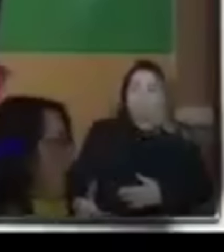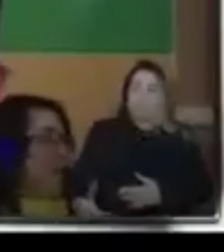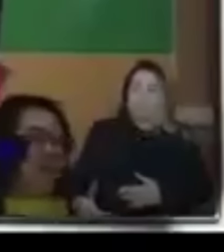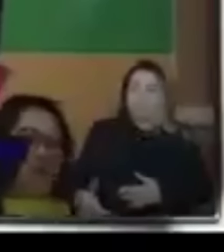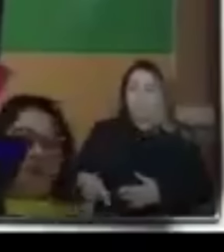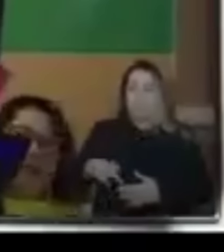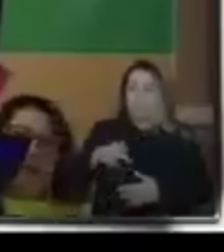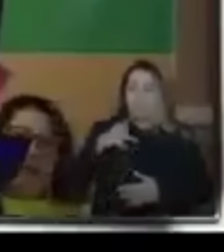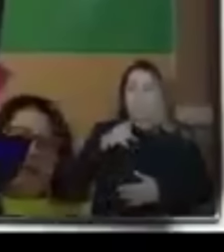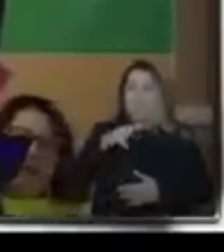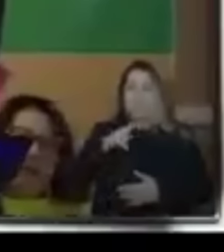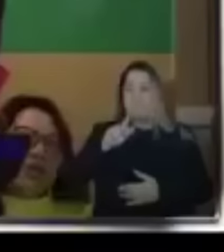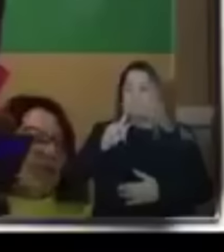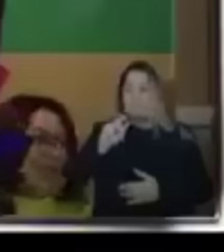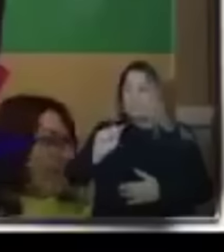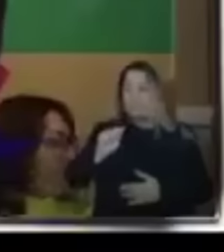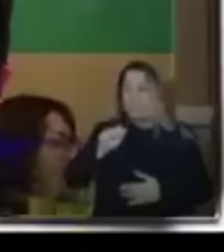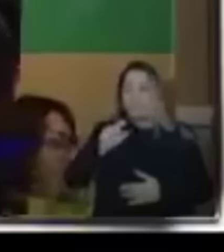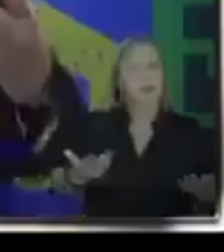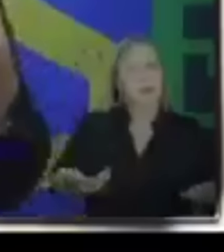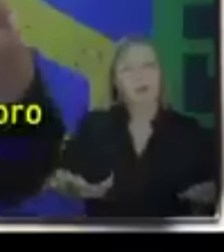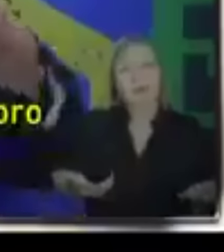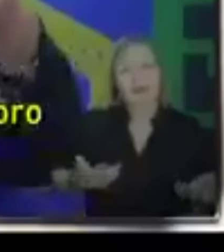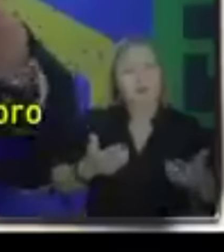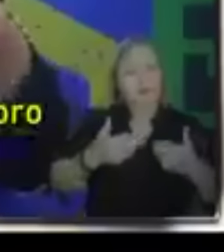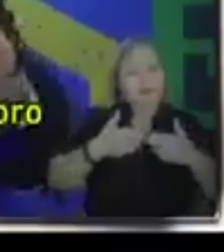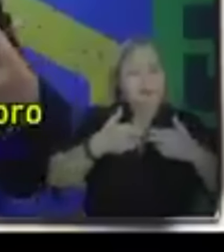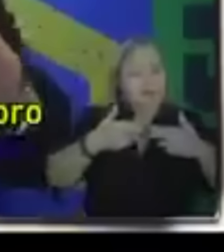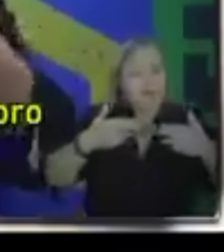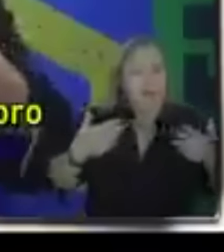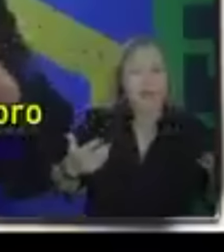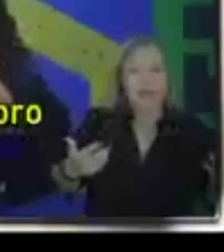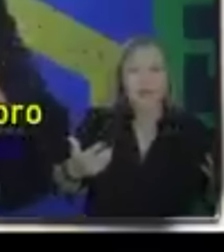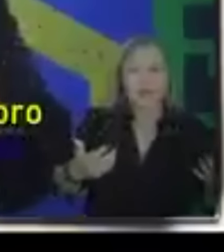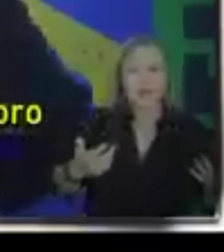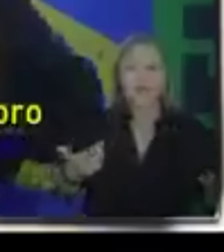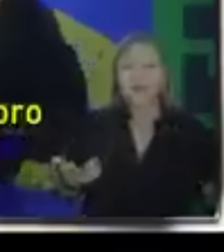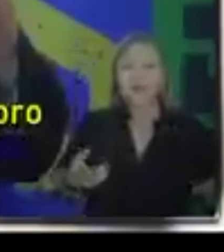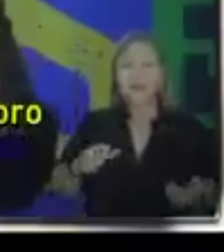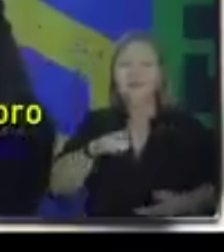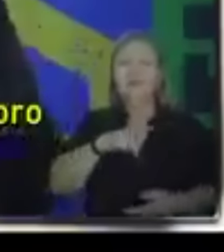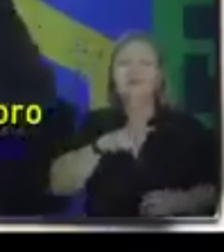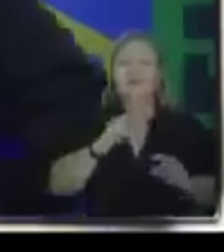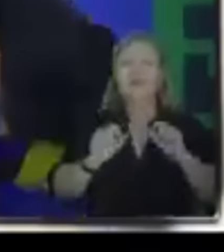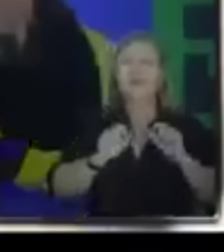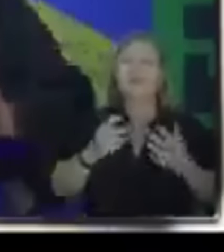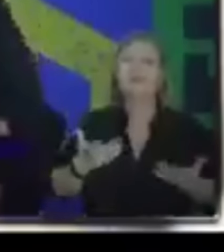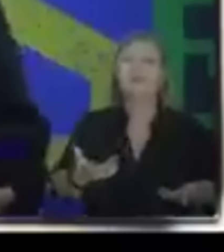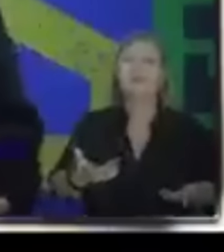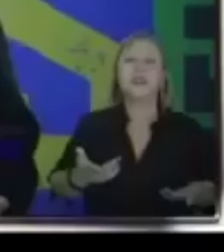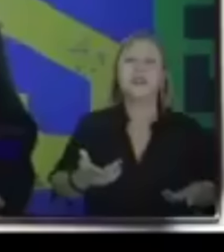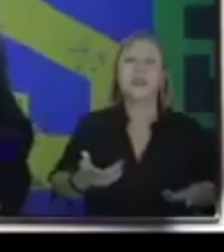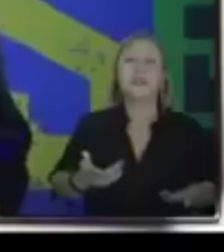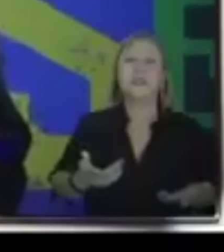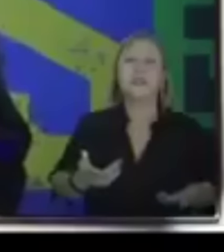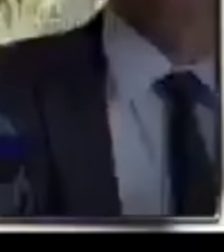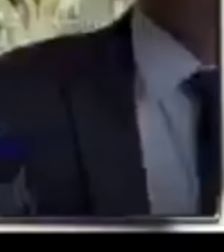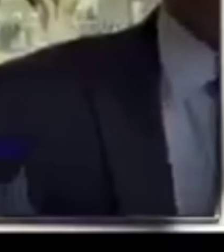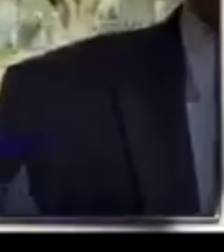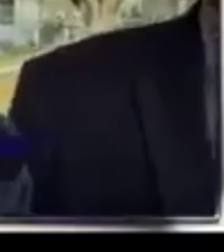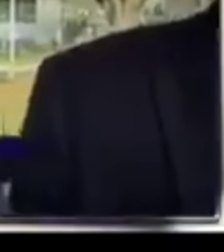praga de gafanhoto que tomou conta desse país. É como se tivesse caído um meteoro cheio de coisa ruim na